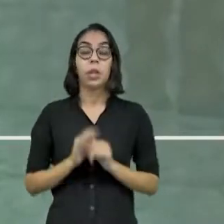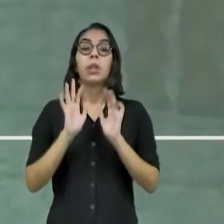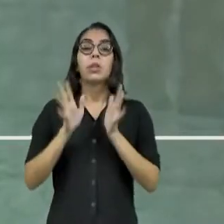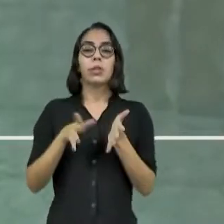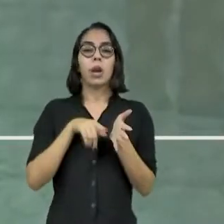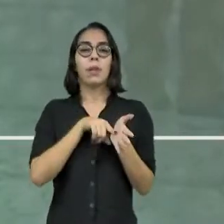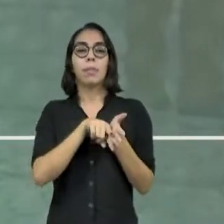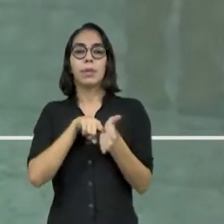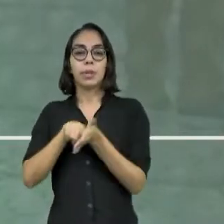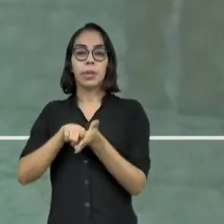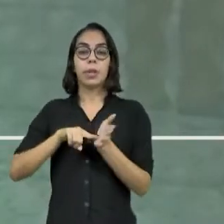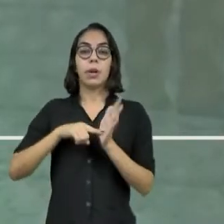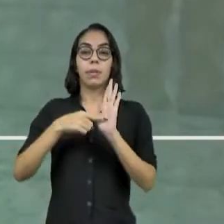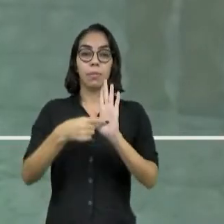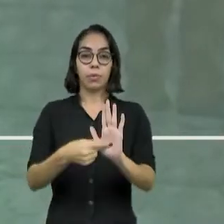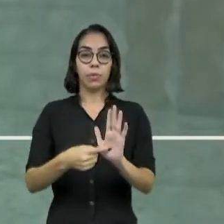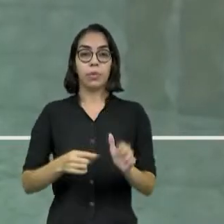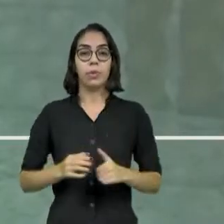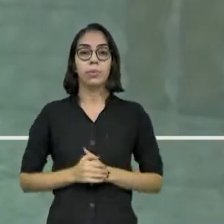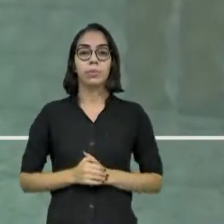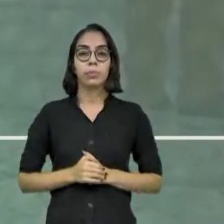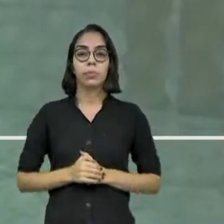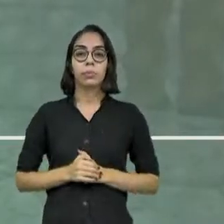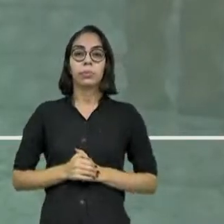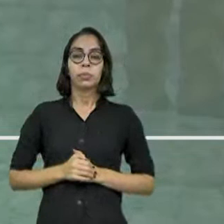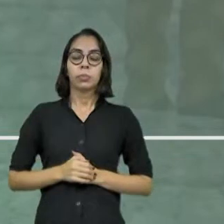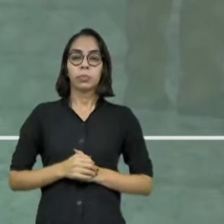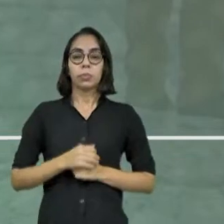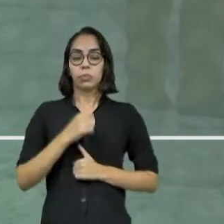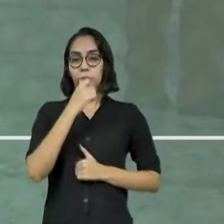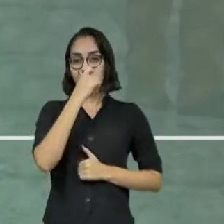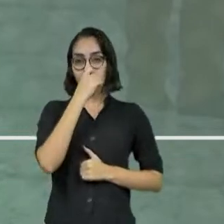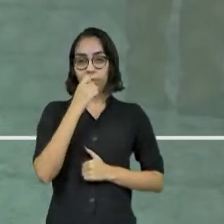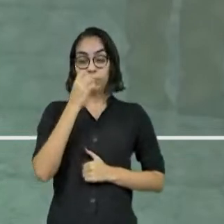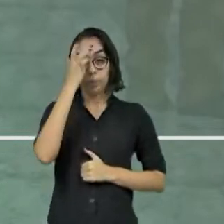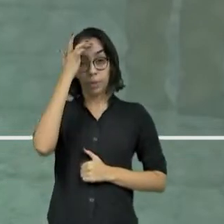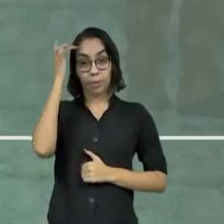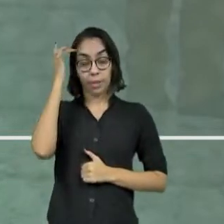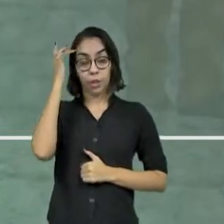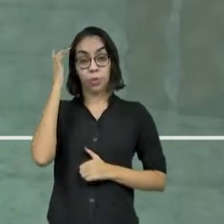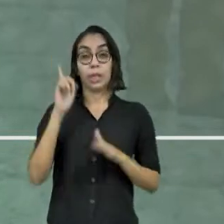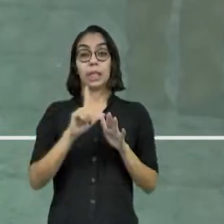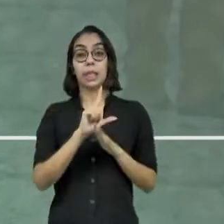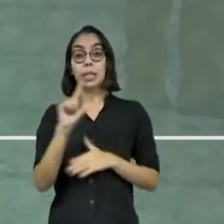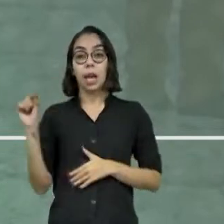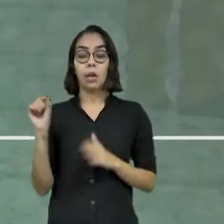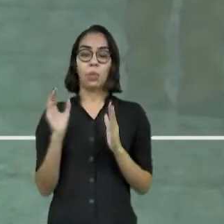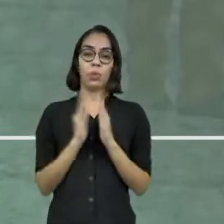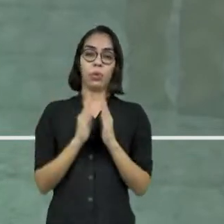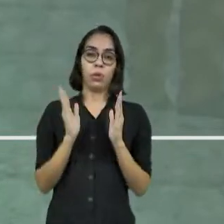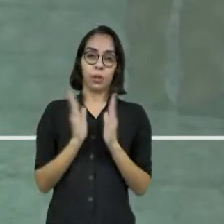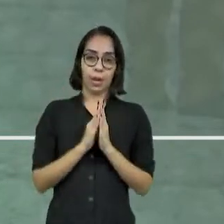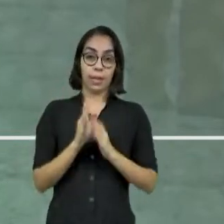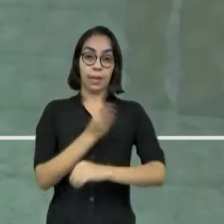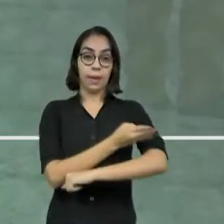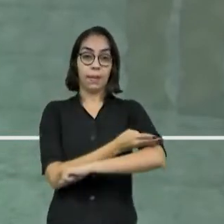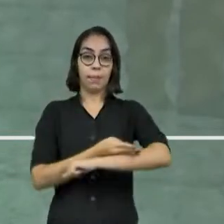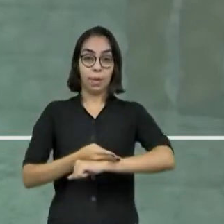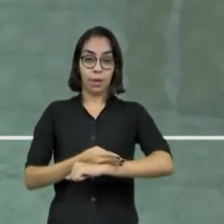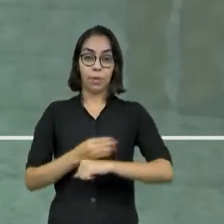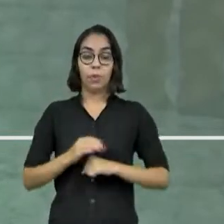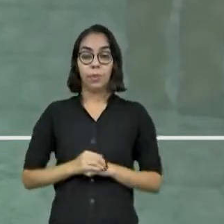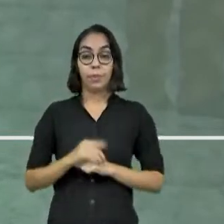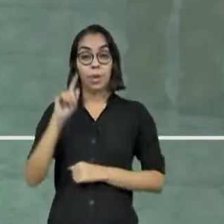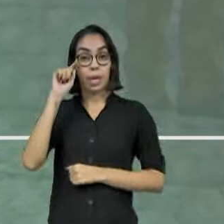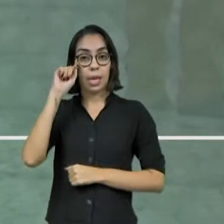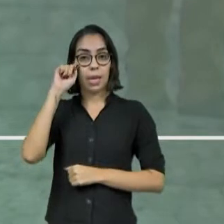de desocupação foi, em 2019, de 9,3% para brancos, enquanto para pretos